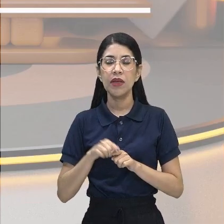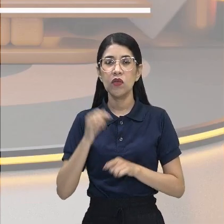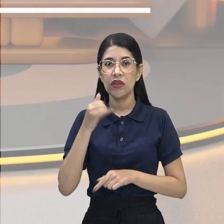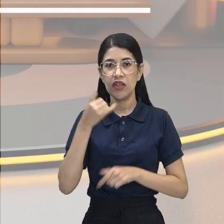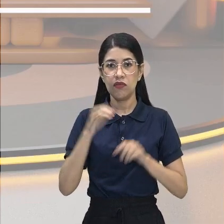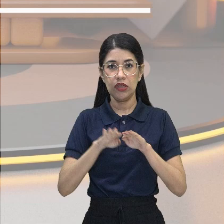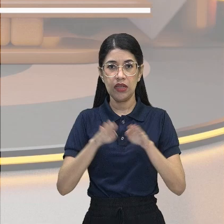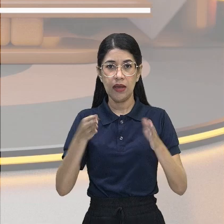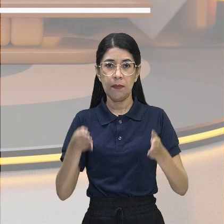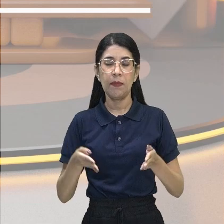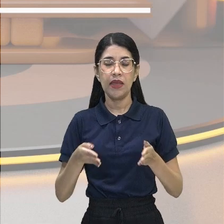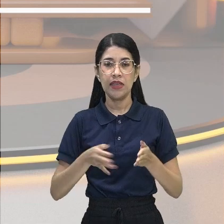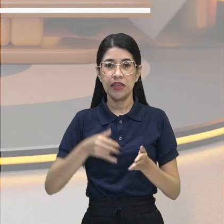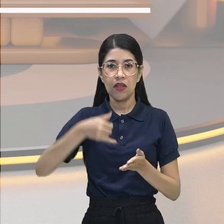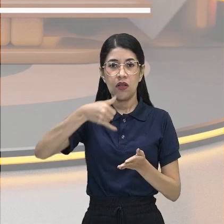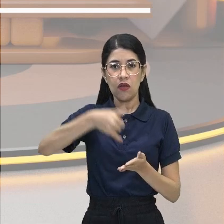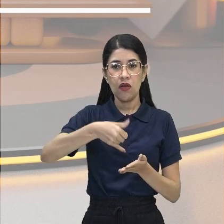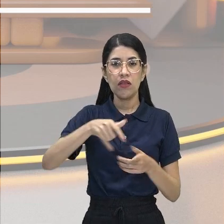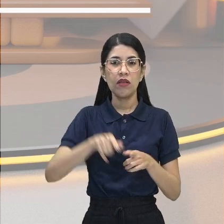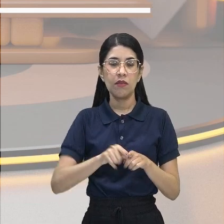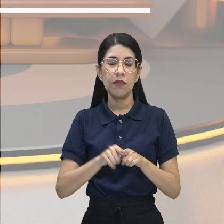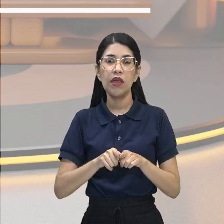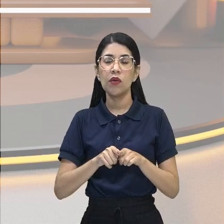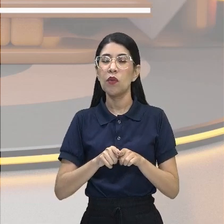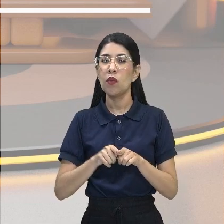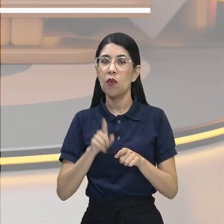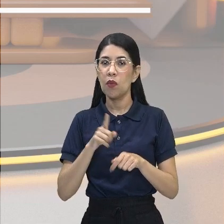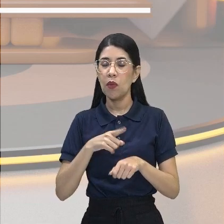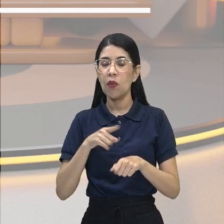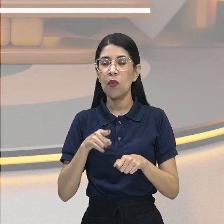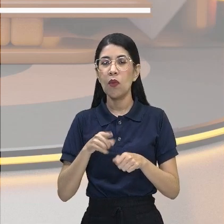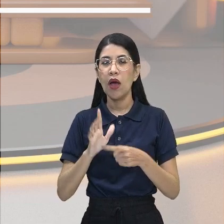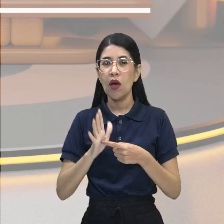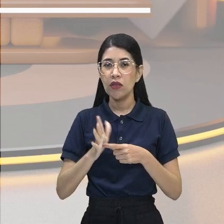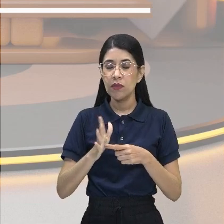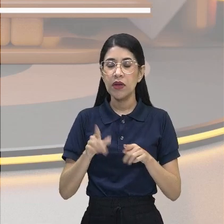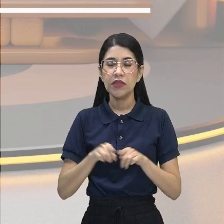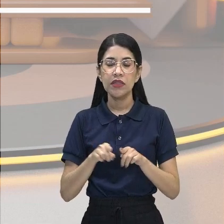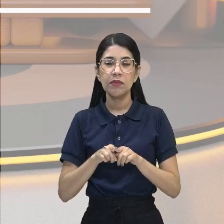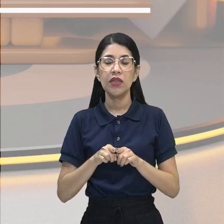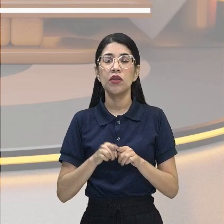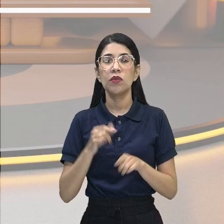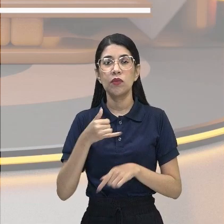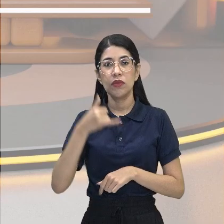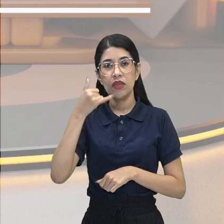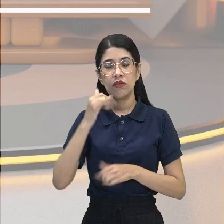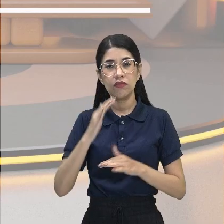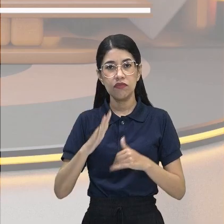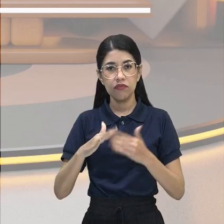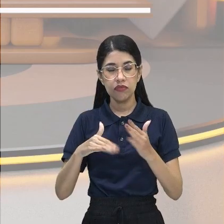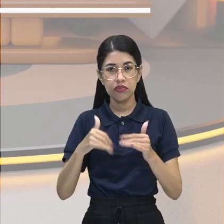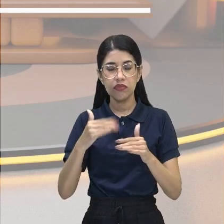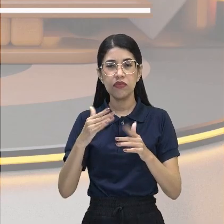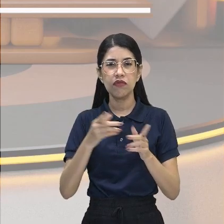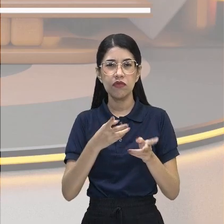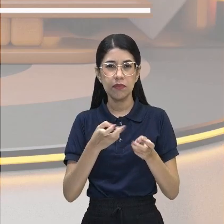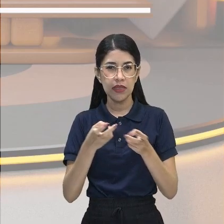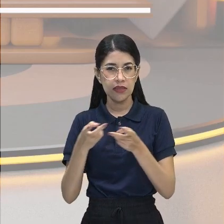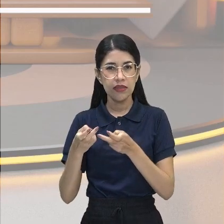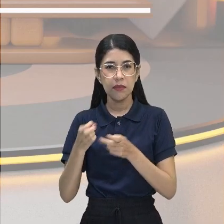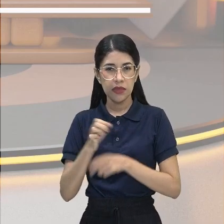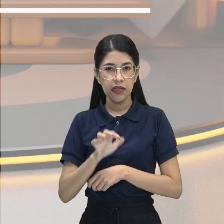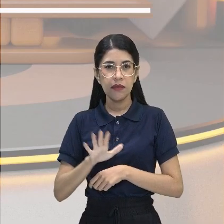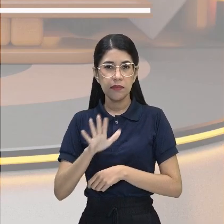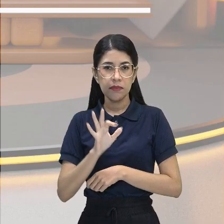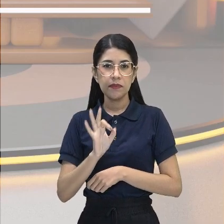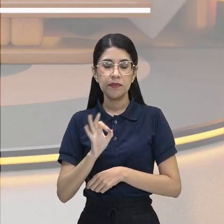temos também os telefones automáticos que já estão mais para frente, e os telefones eles foram evoluindo, conforme vocês vão observar. Olha,